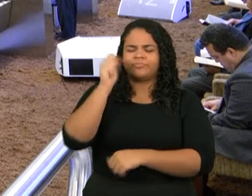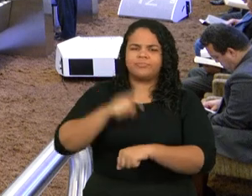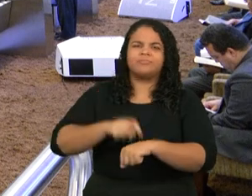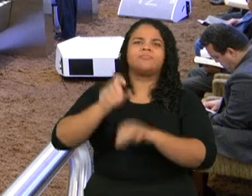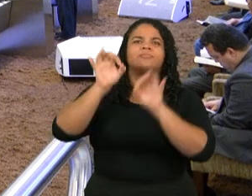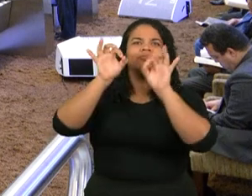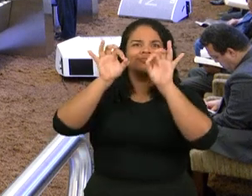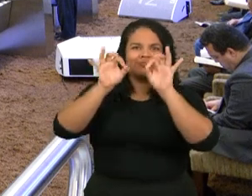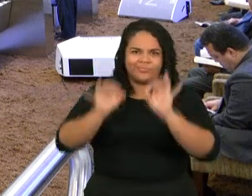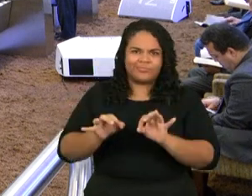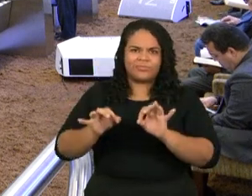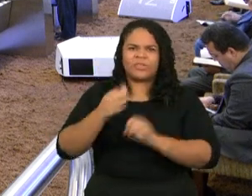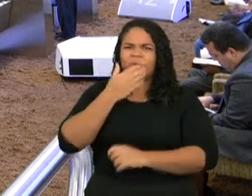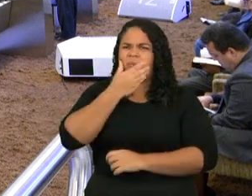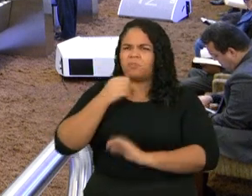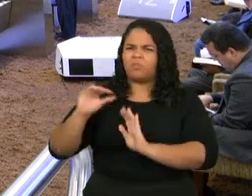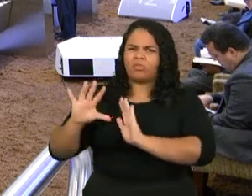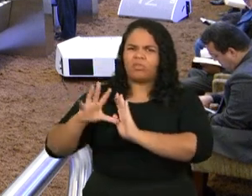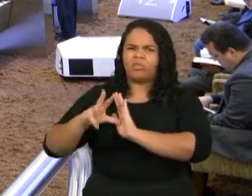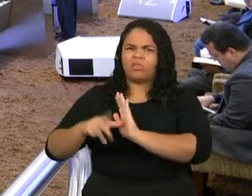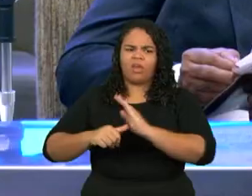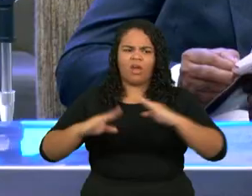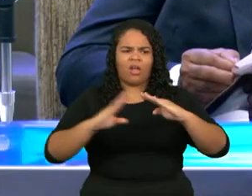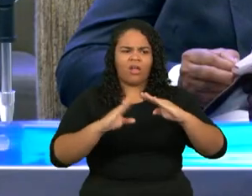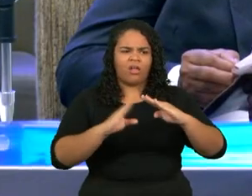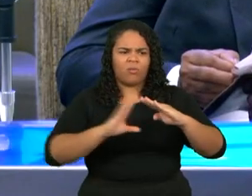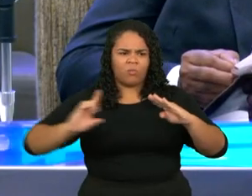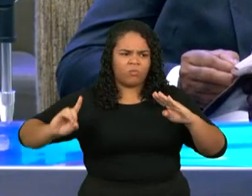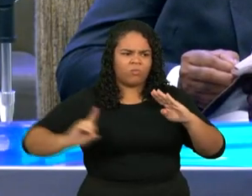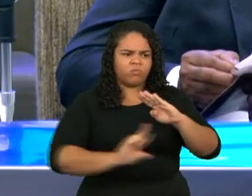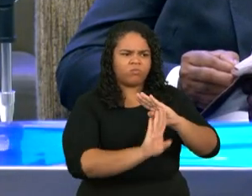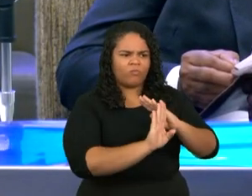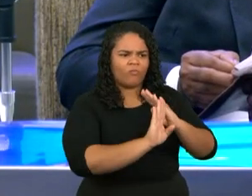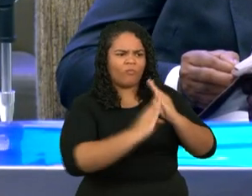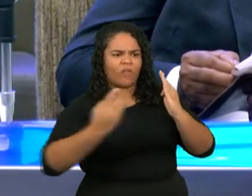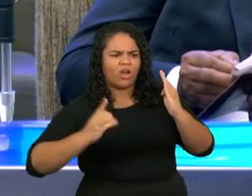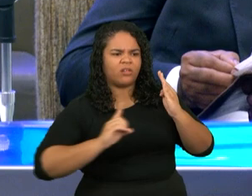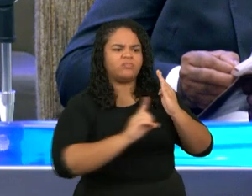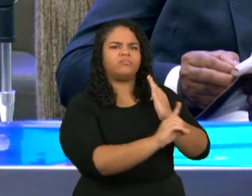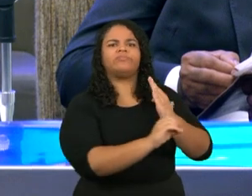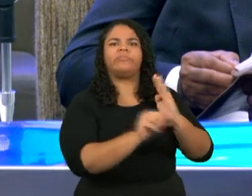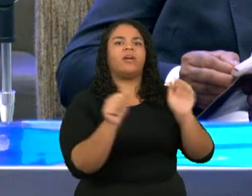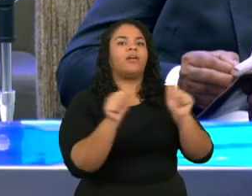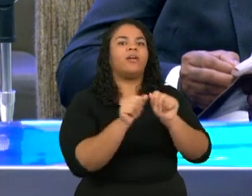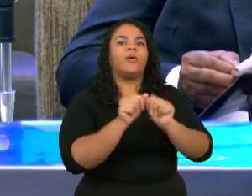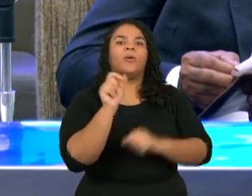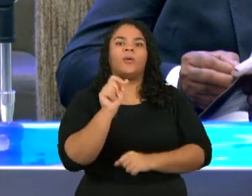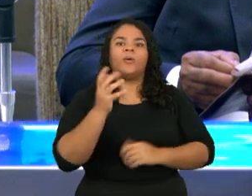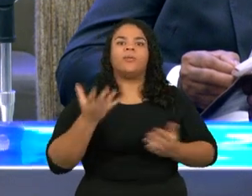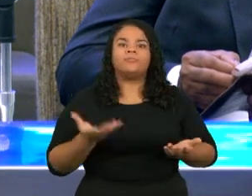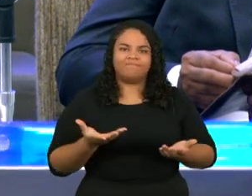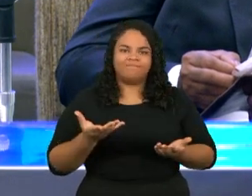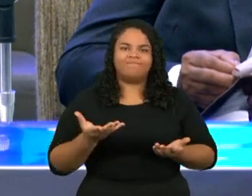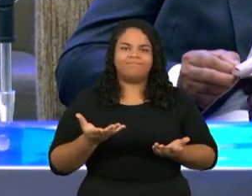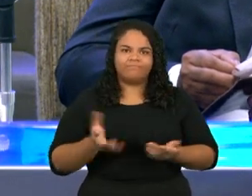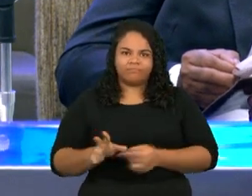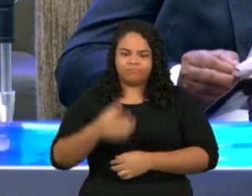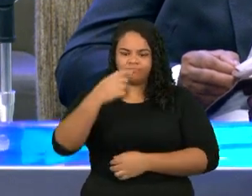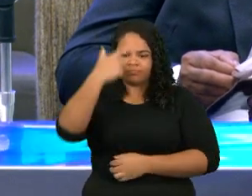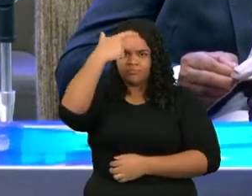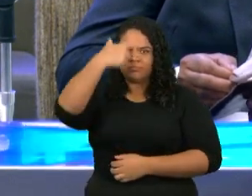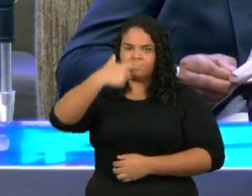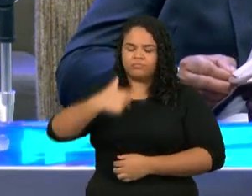o ladrão vigiaria e não deixaria que fosse arrombada a sua casa